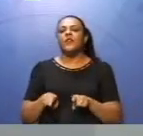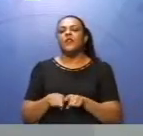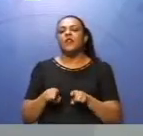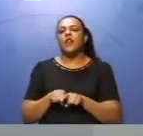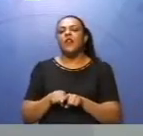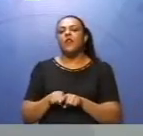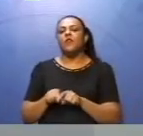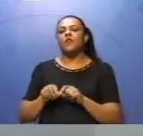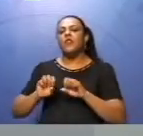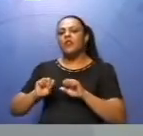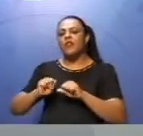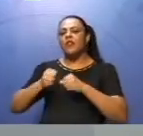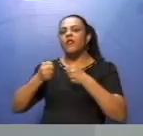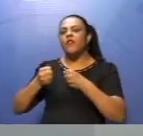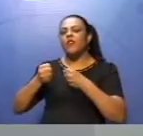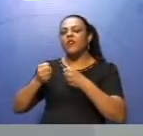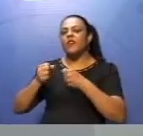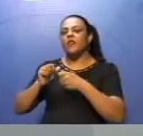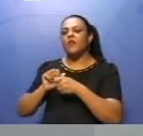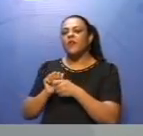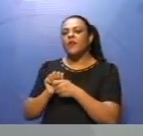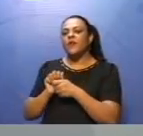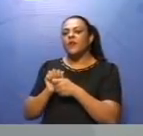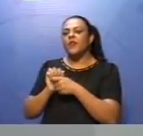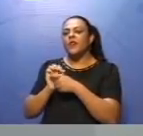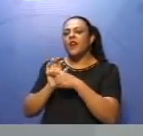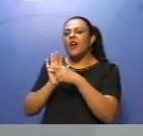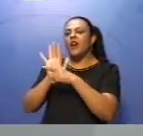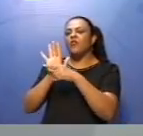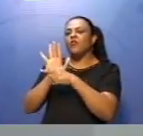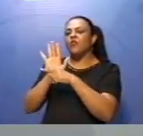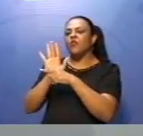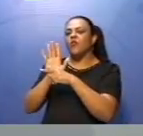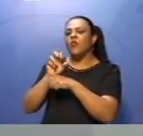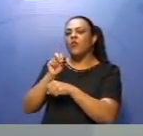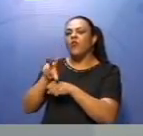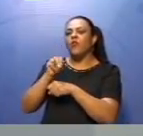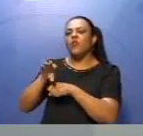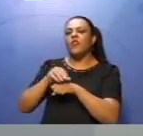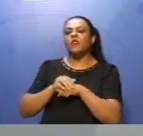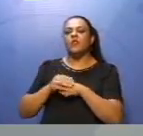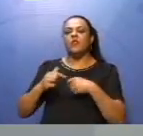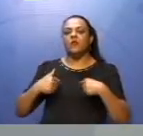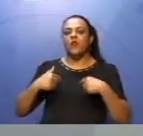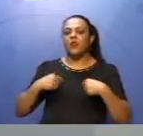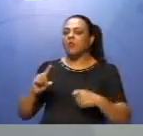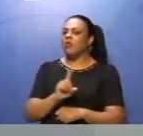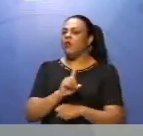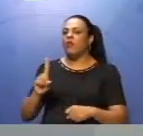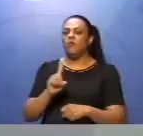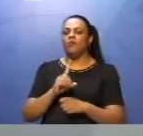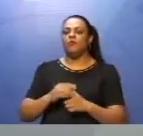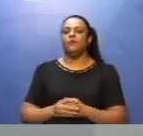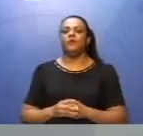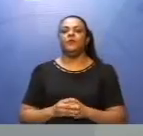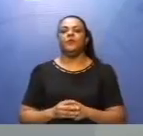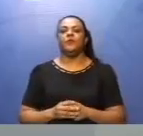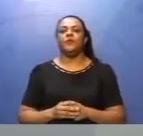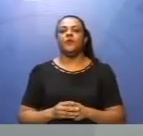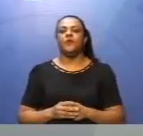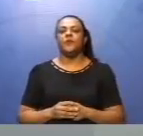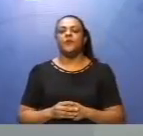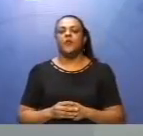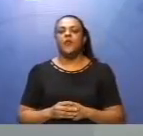defesa, para que esses micro-organismos não cheguem até os pulmões. Enquanto